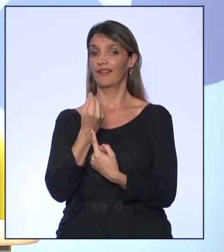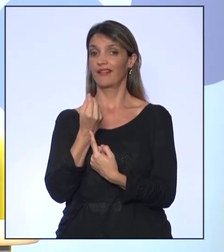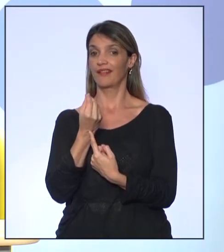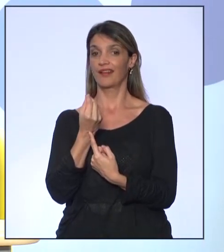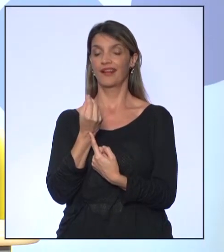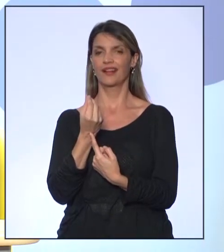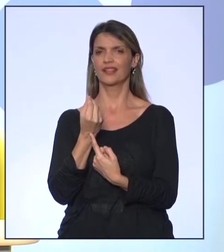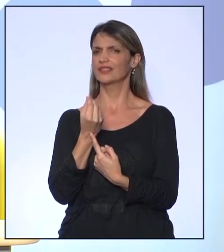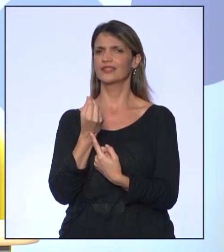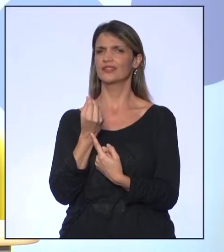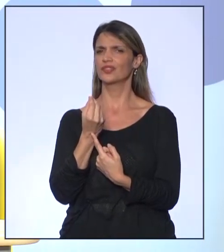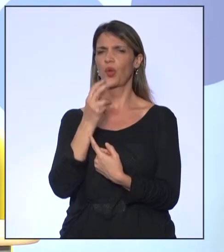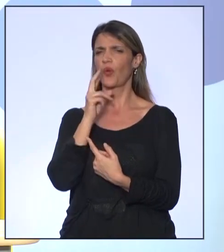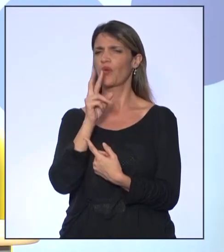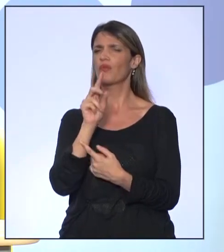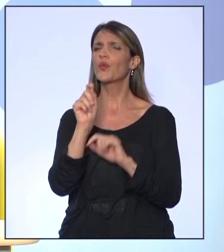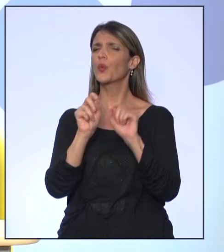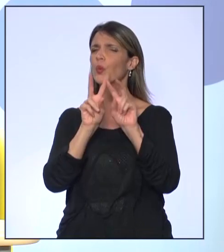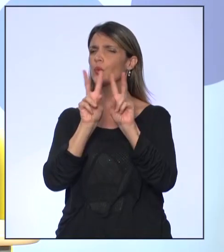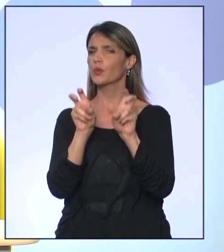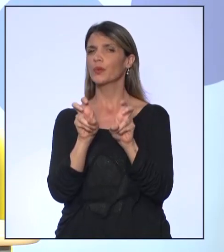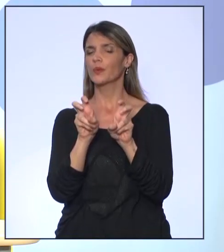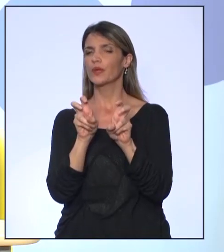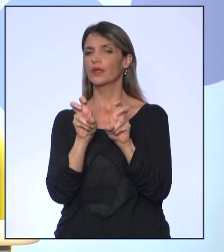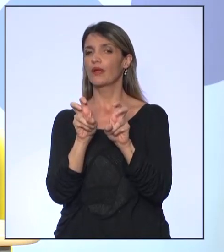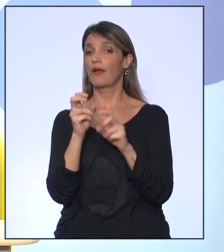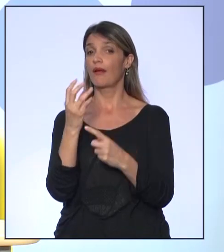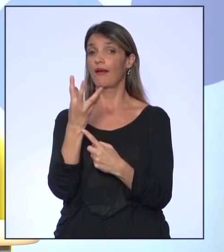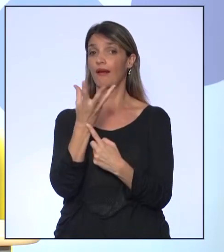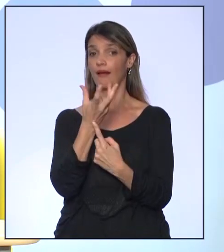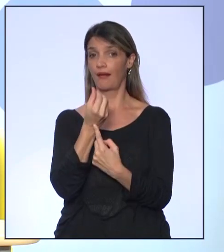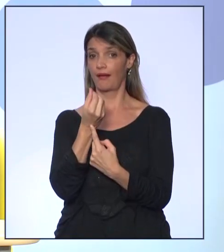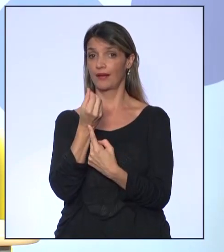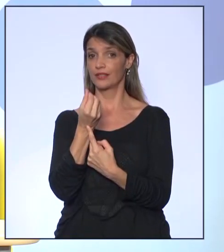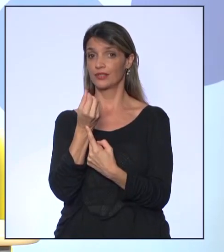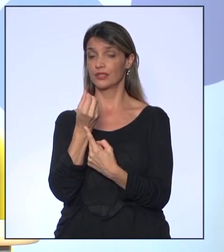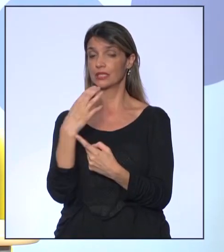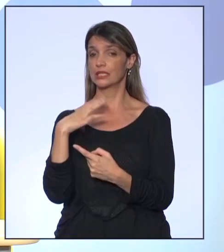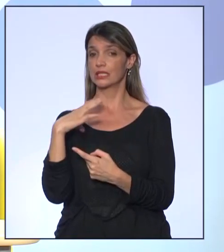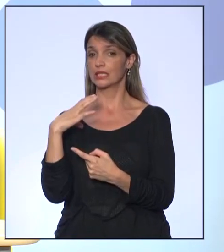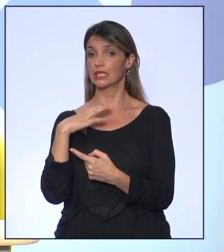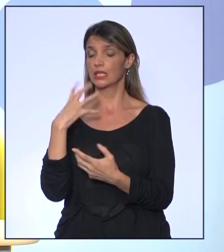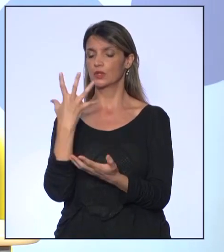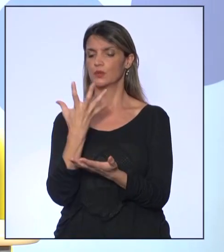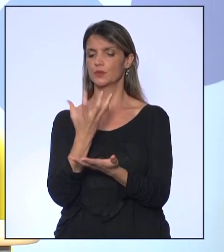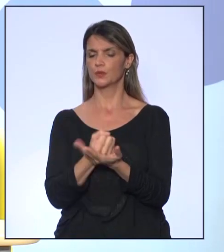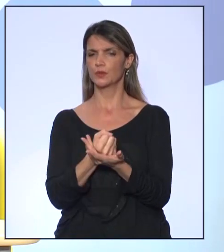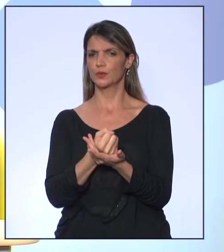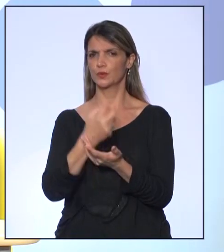nós estaremos trabalhando com a temática Arte, Cidade e Patrimônio Cultural.